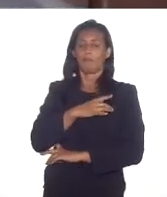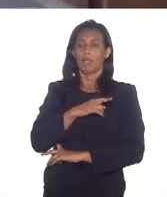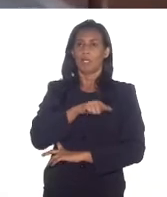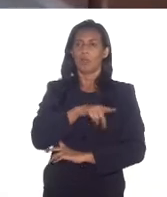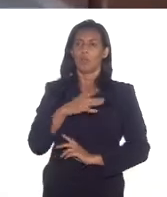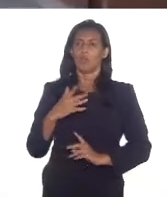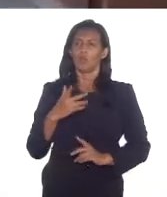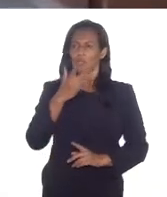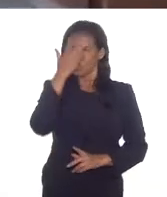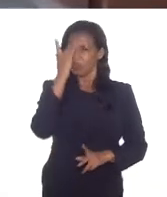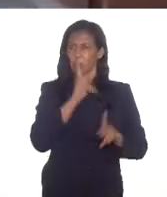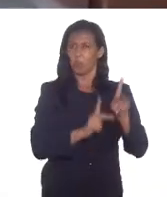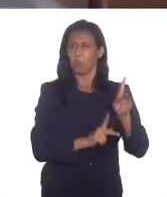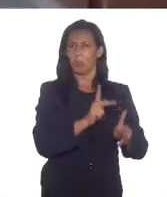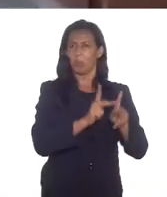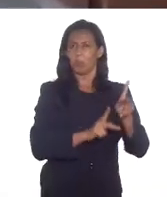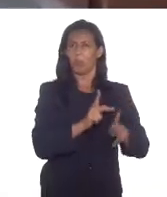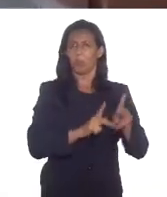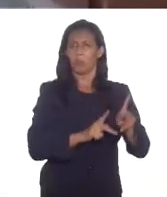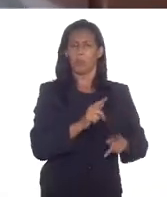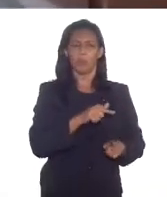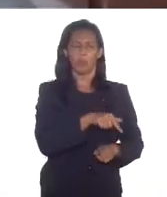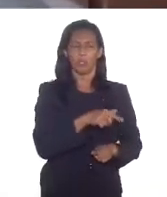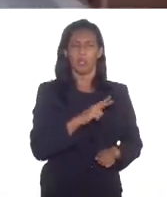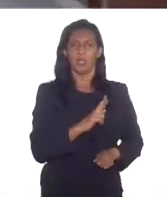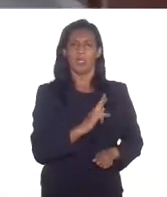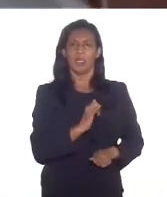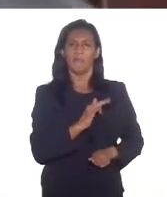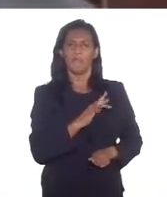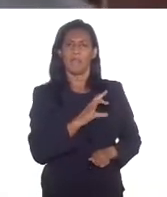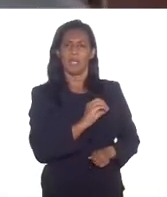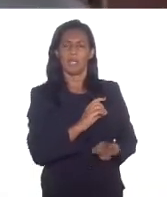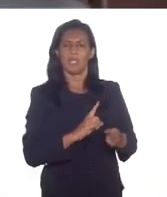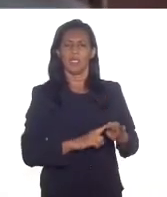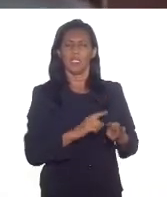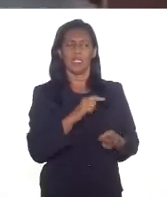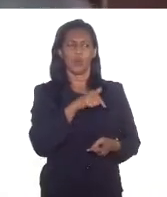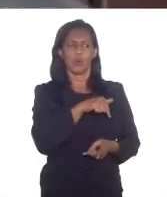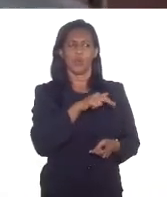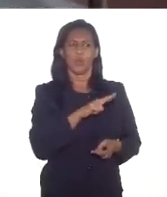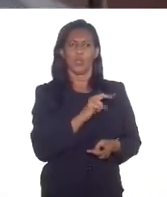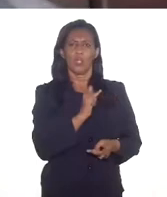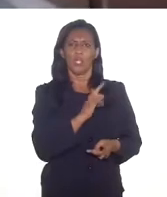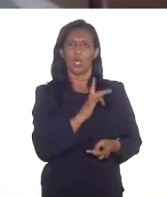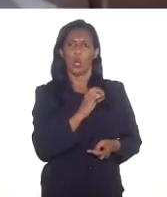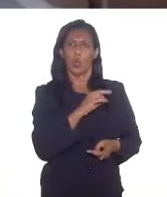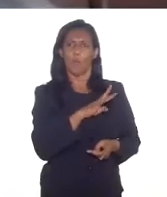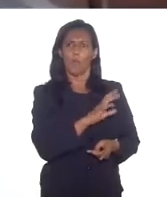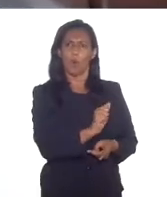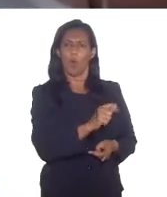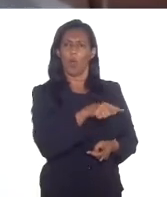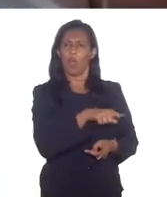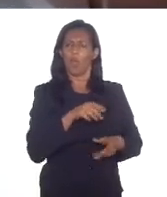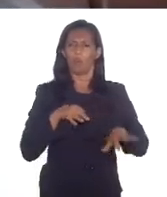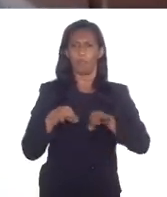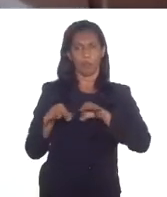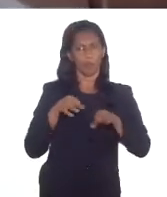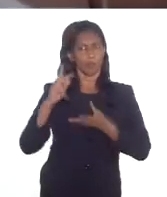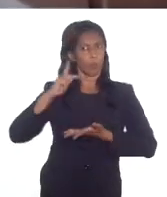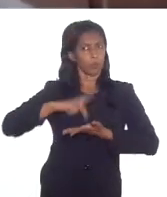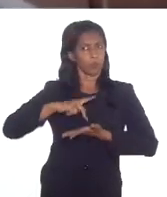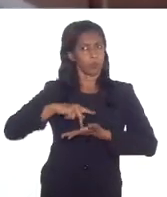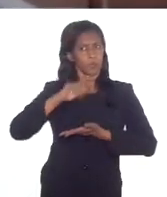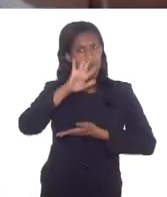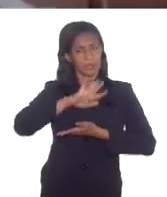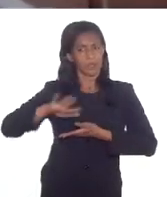povos tradicionais, quilombolas, ribeirinhos e dos povos originários, no que se refere ao projeto original, que é